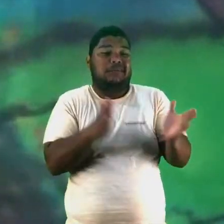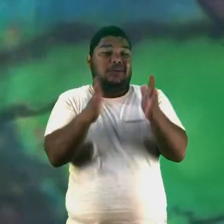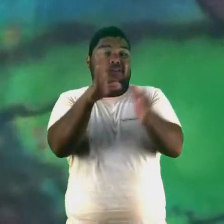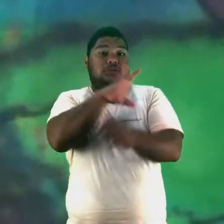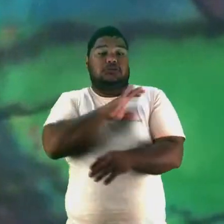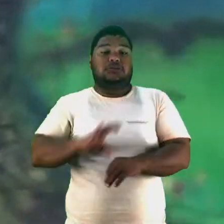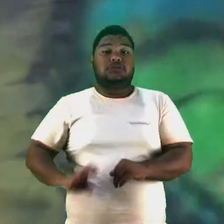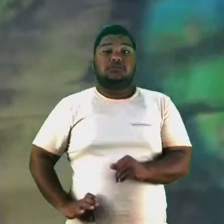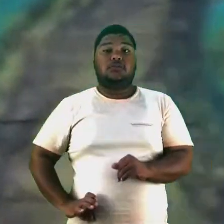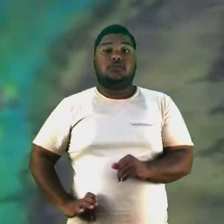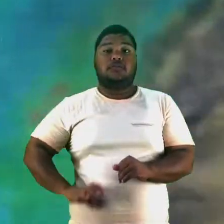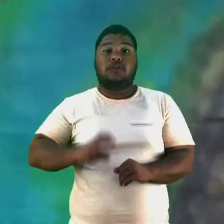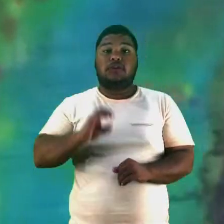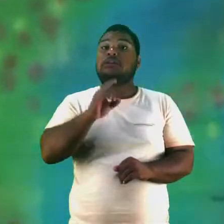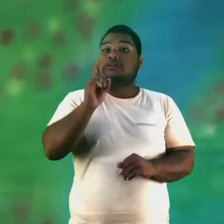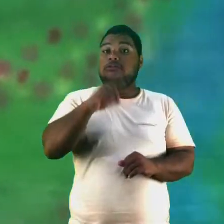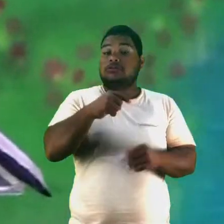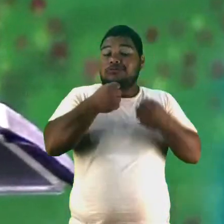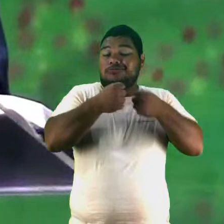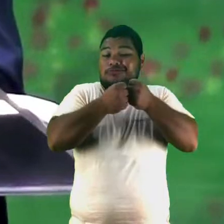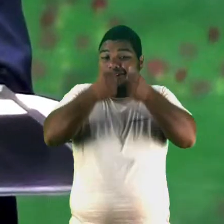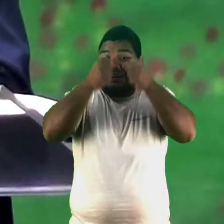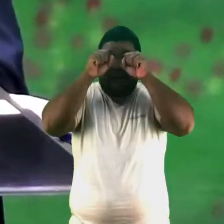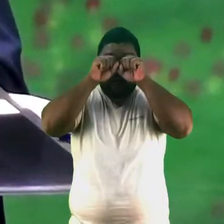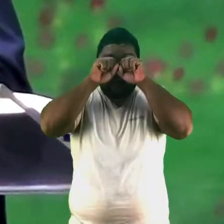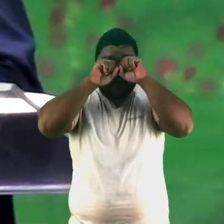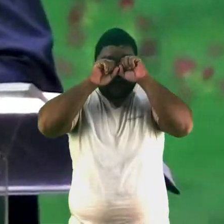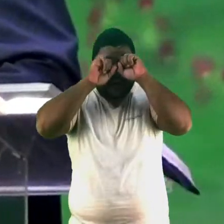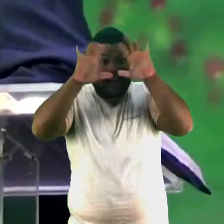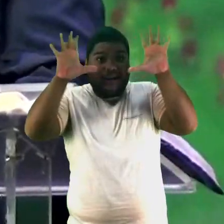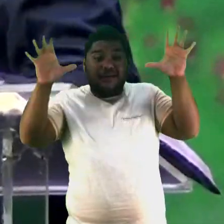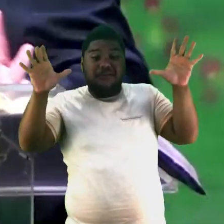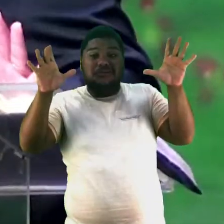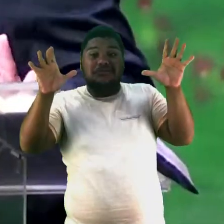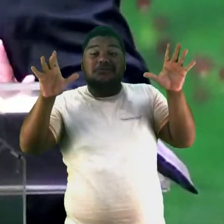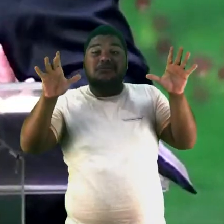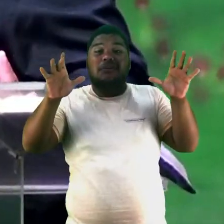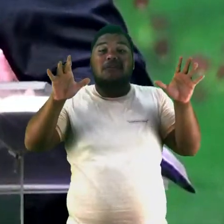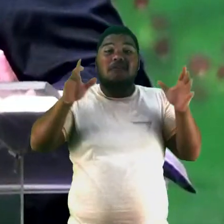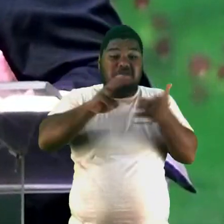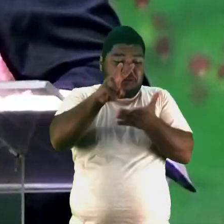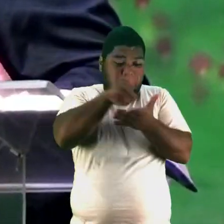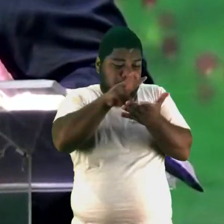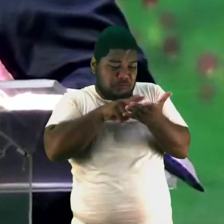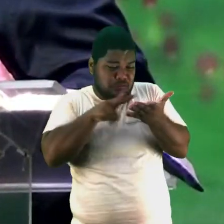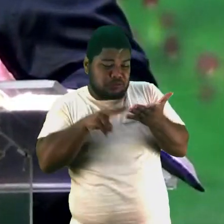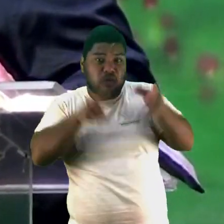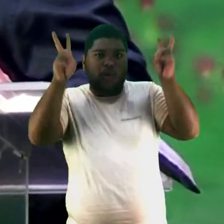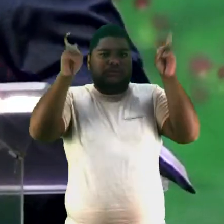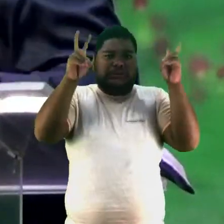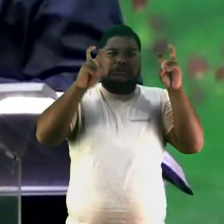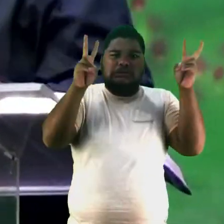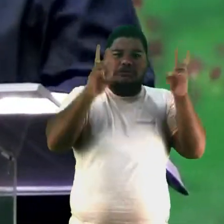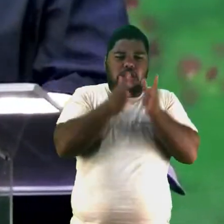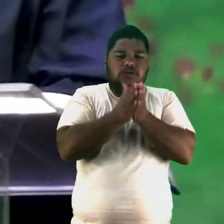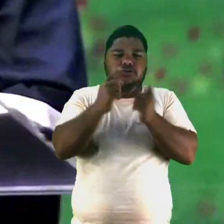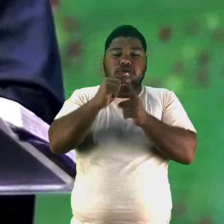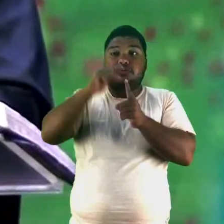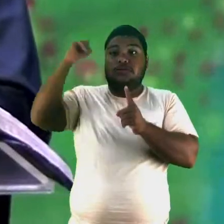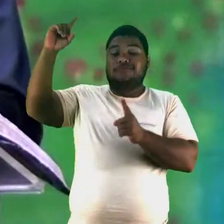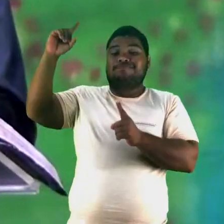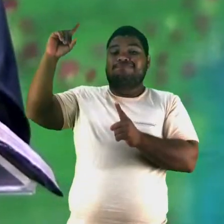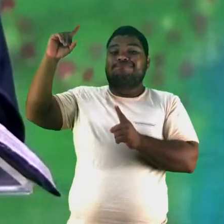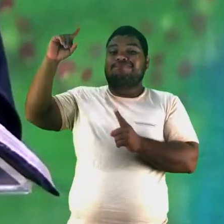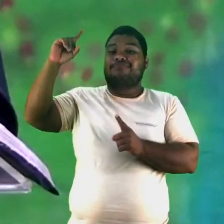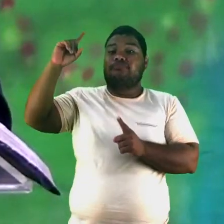Isso fica muito claro quando nós examinamos vários textos diferentes das Escrituras. Como, por exemplo, o